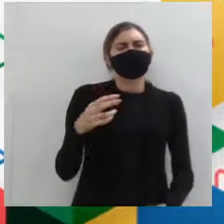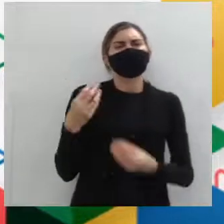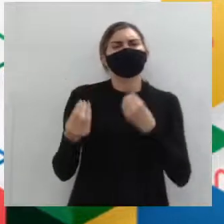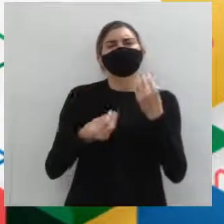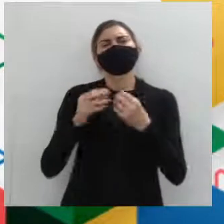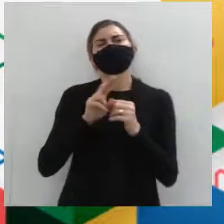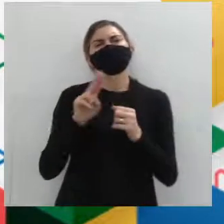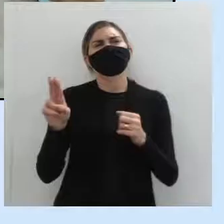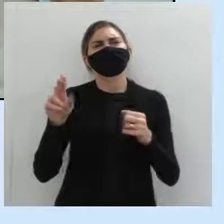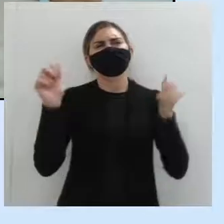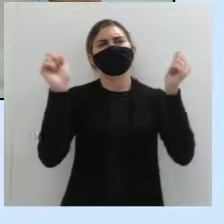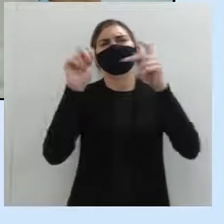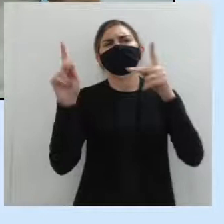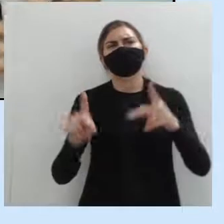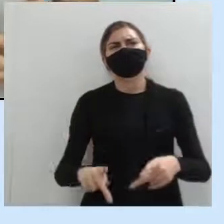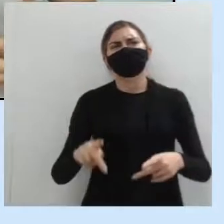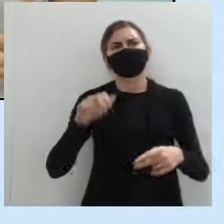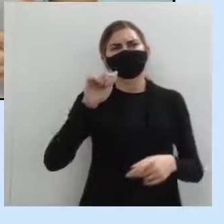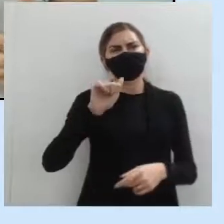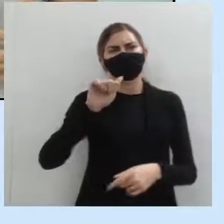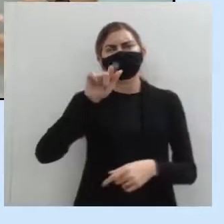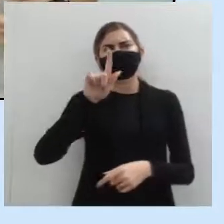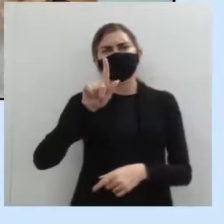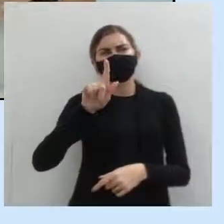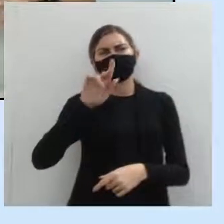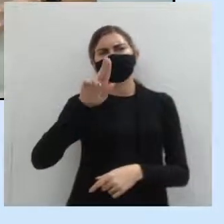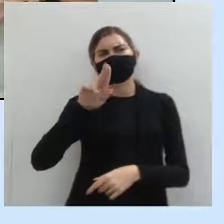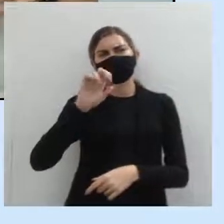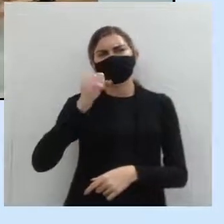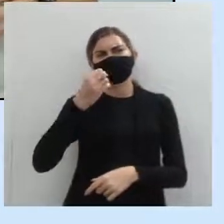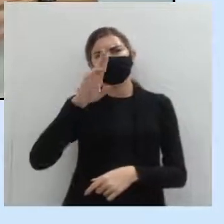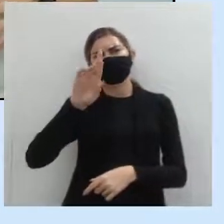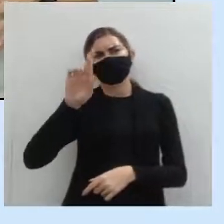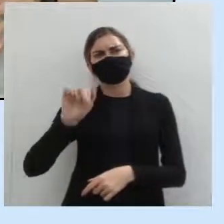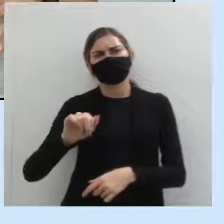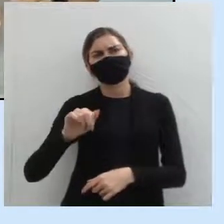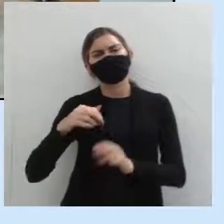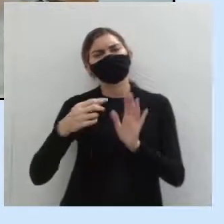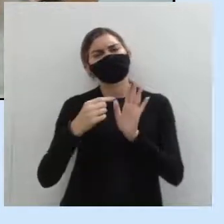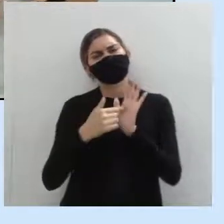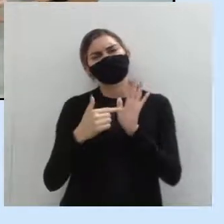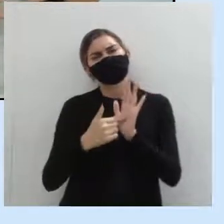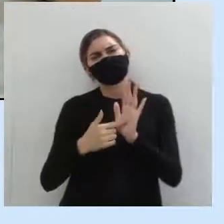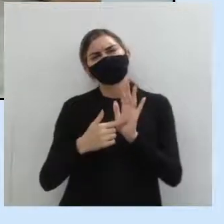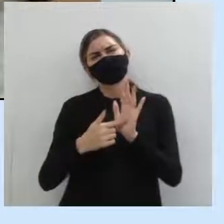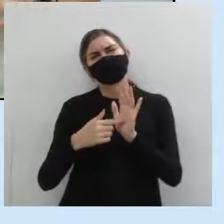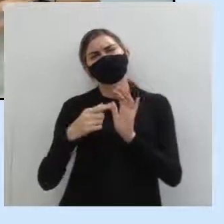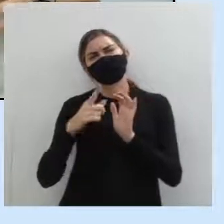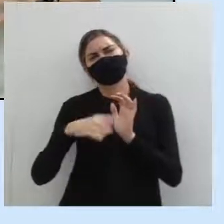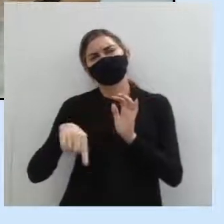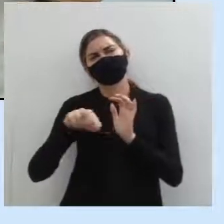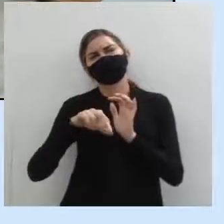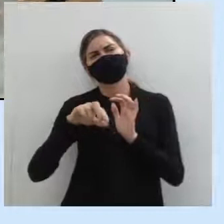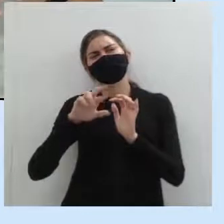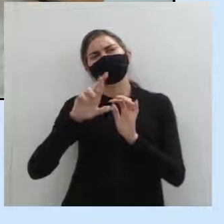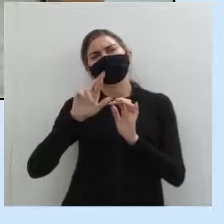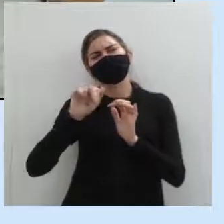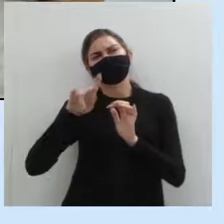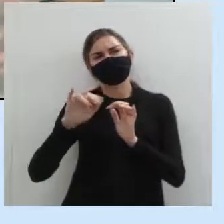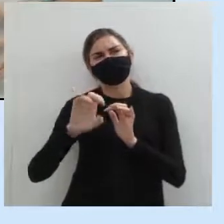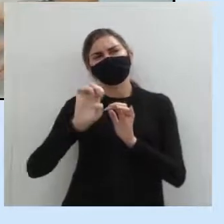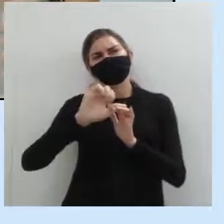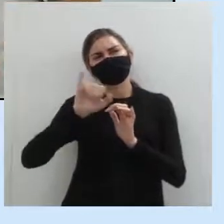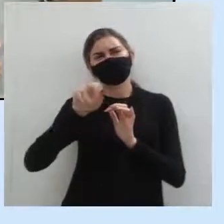a chamada Paz de Augsburgo, e consagrou o princípio cujo regius